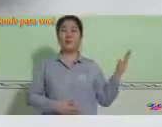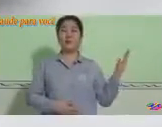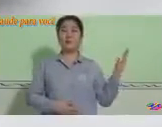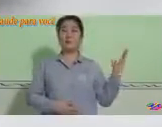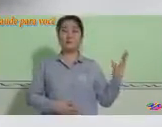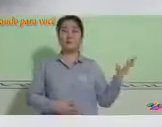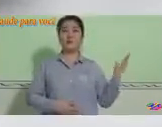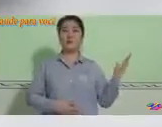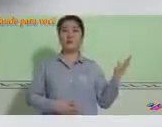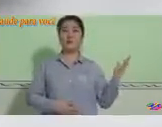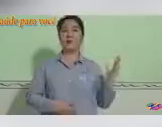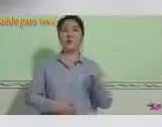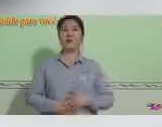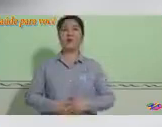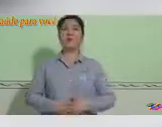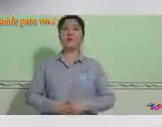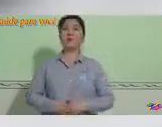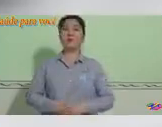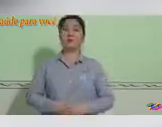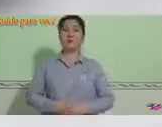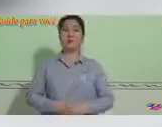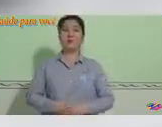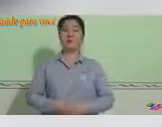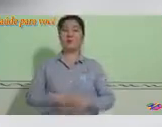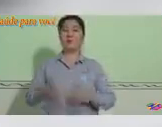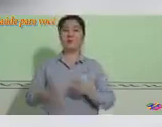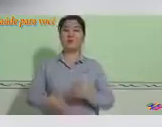OSSIMODEBE acento circunflexo